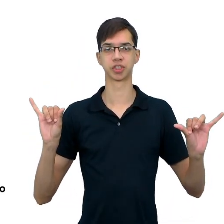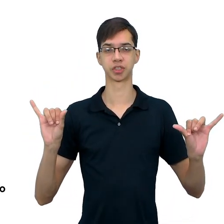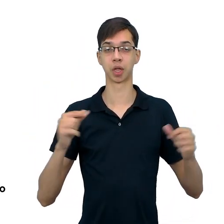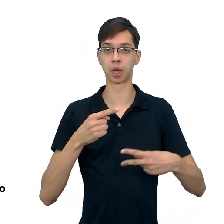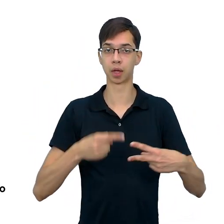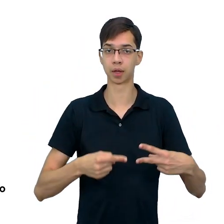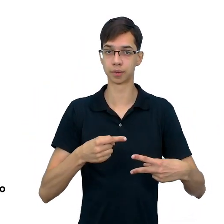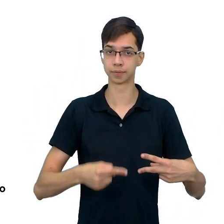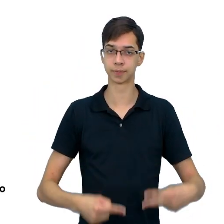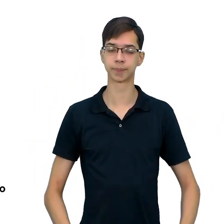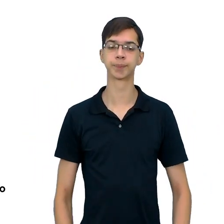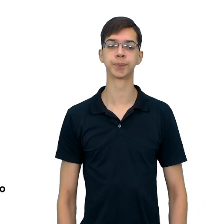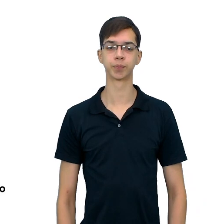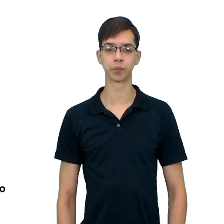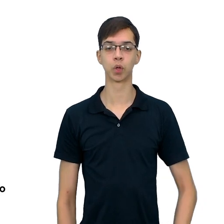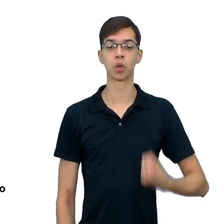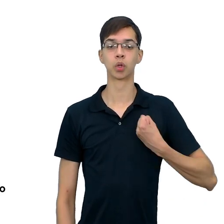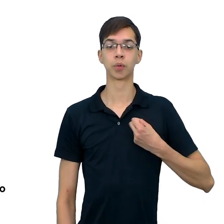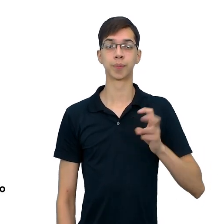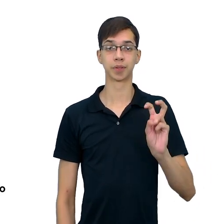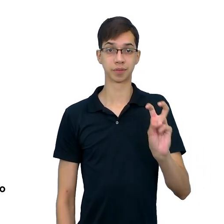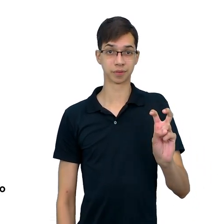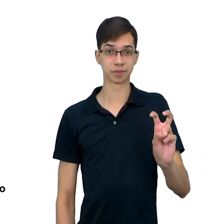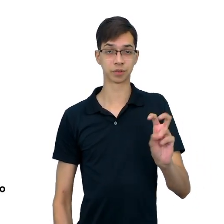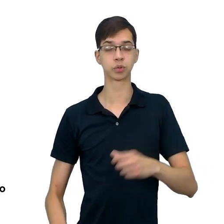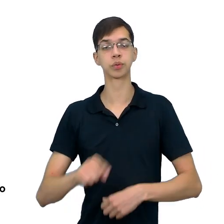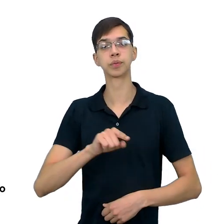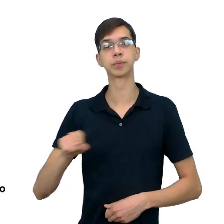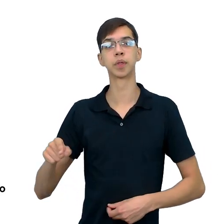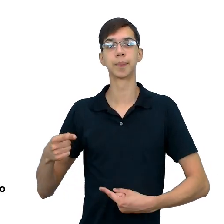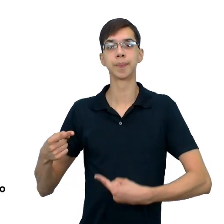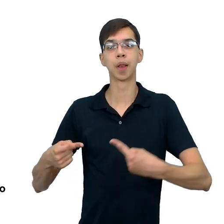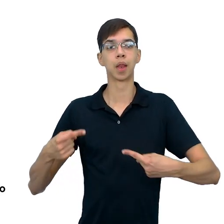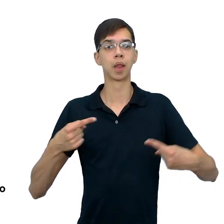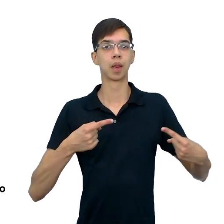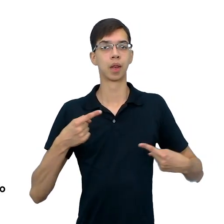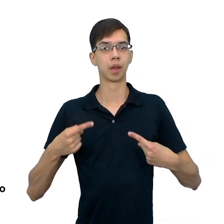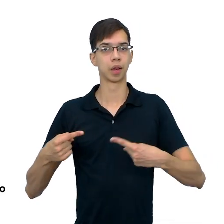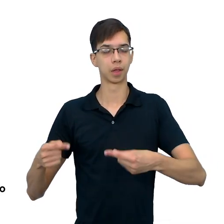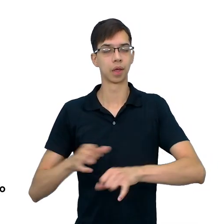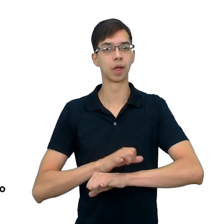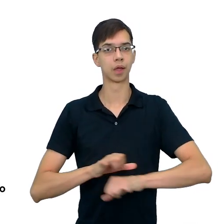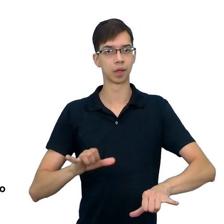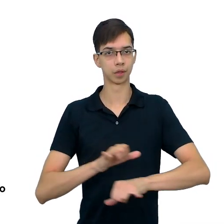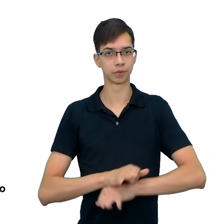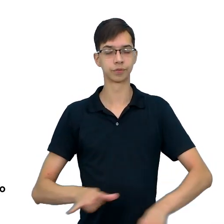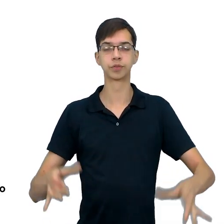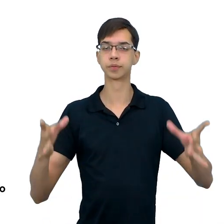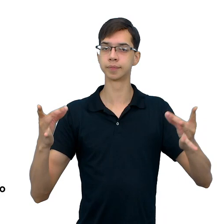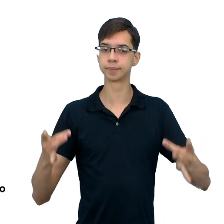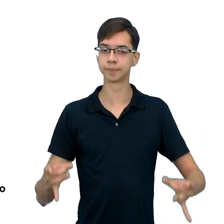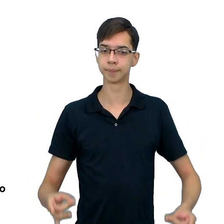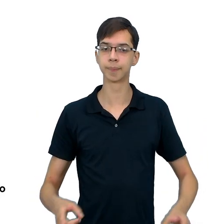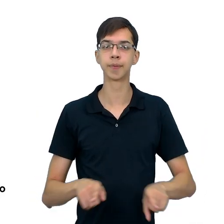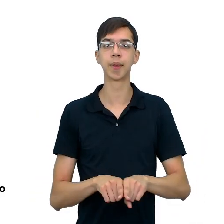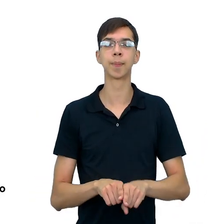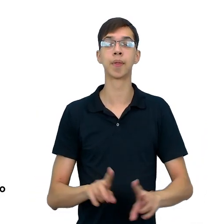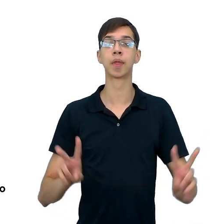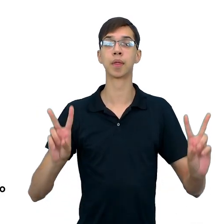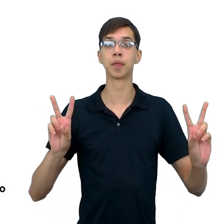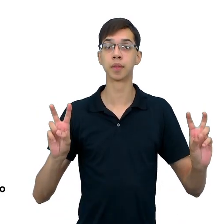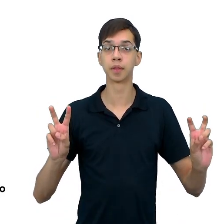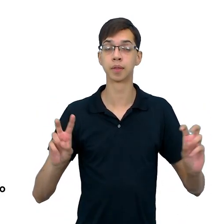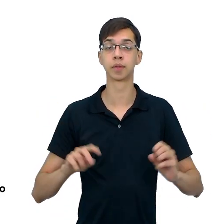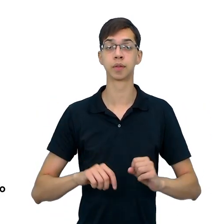é um momento aí onde vocês vão dialogar a respeito dos modalizadores, pensar na função dos textos e também nos